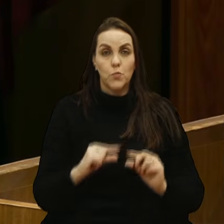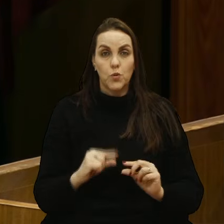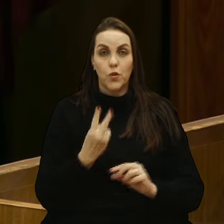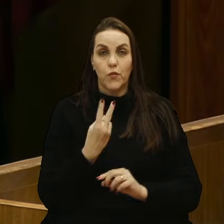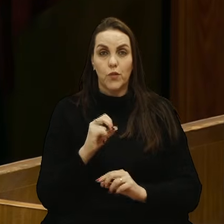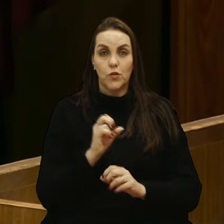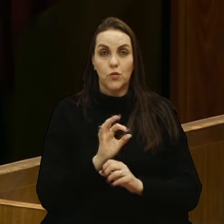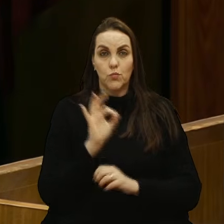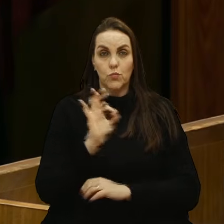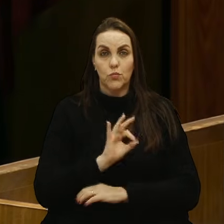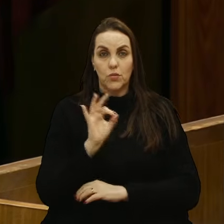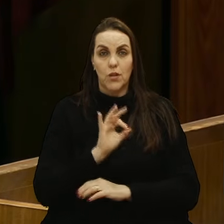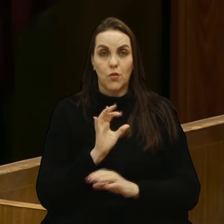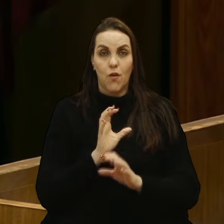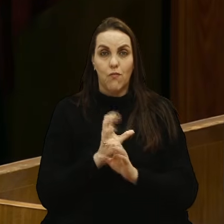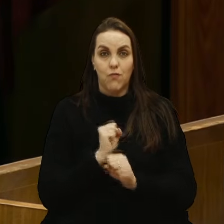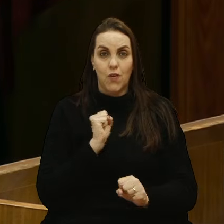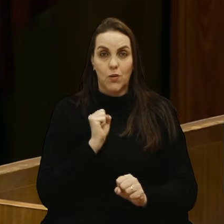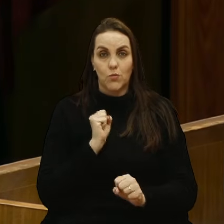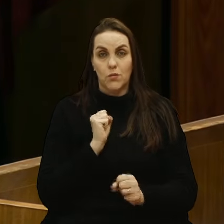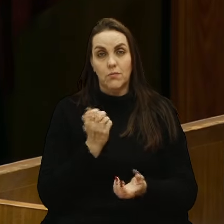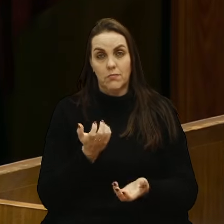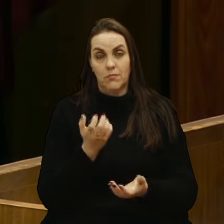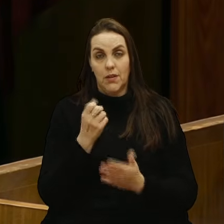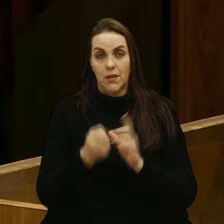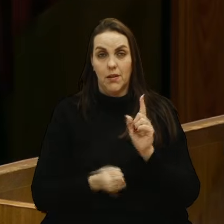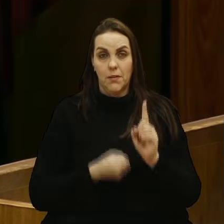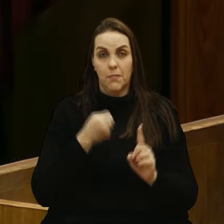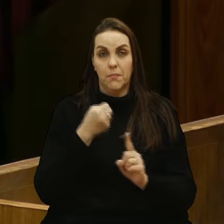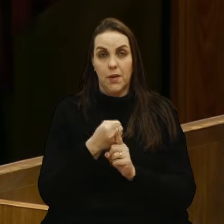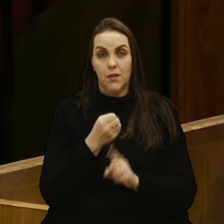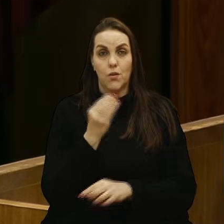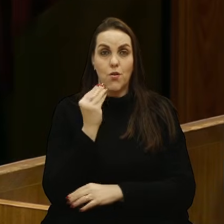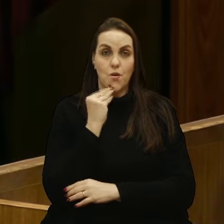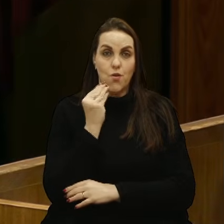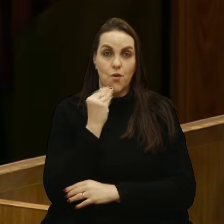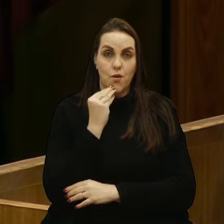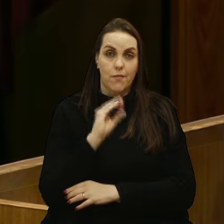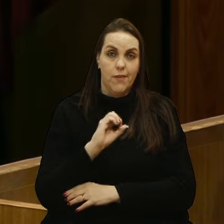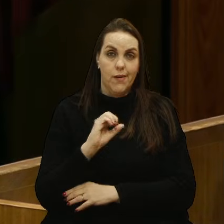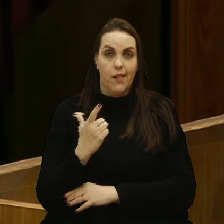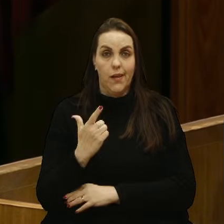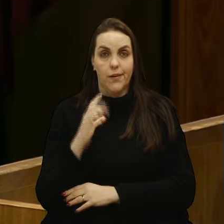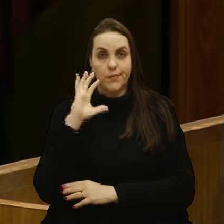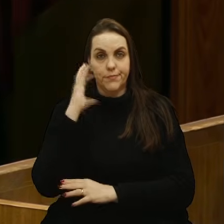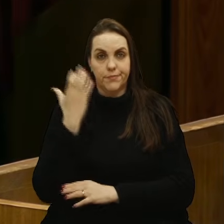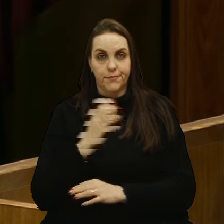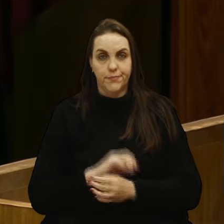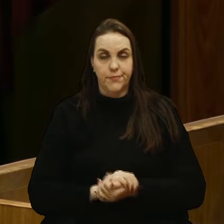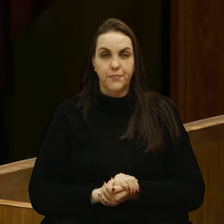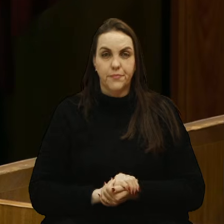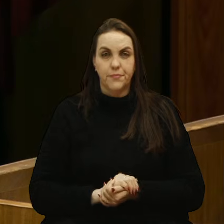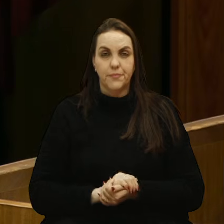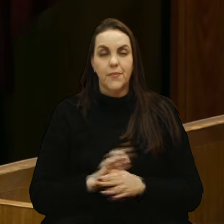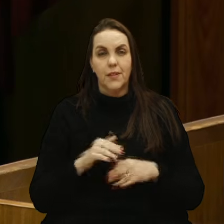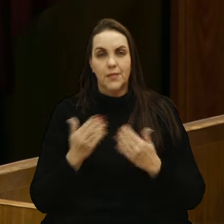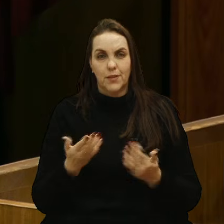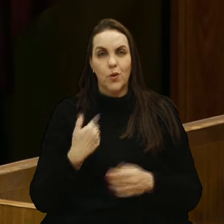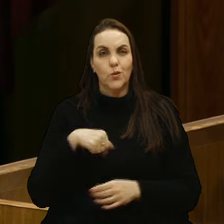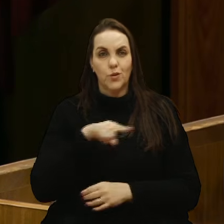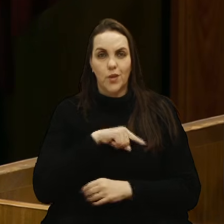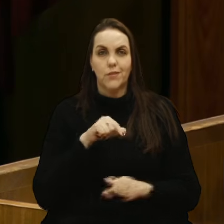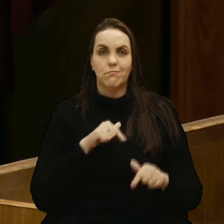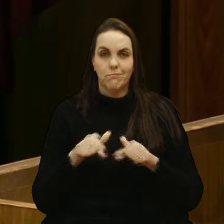20% do faturamento, o impacto, logicamente ele acontece, né? Então, nós estamos